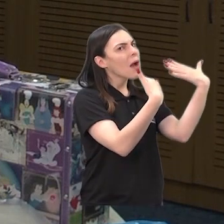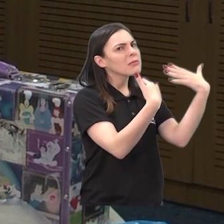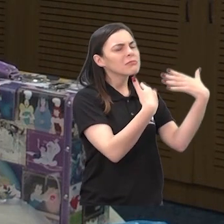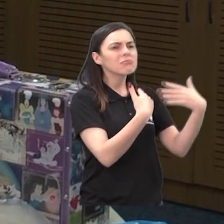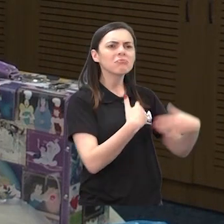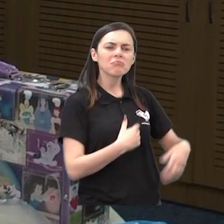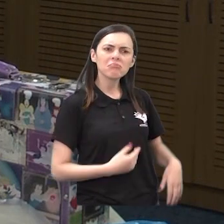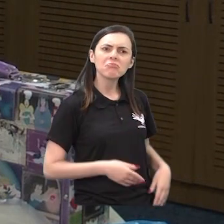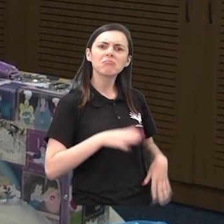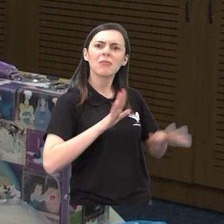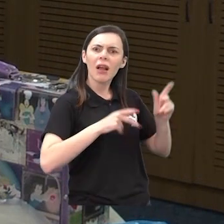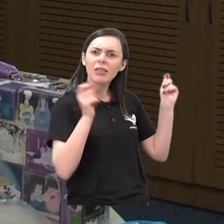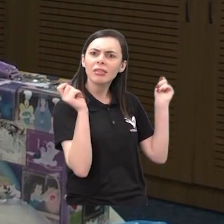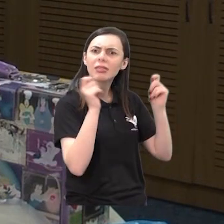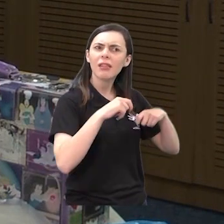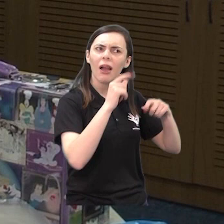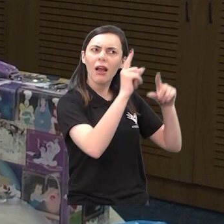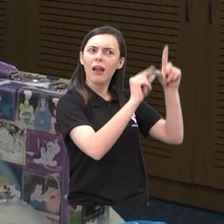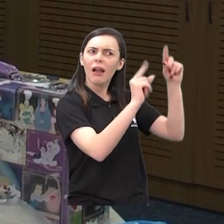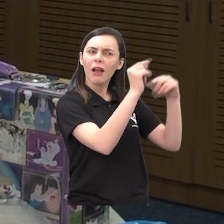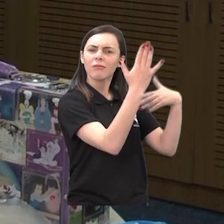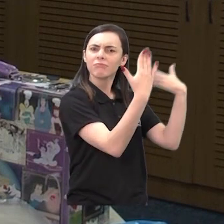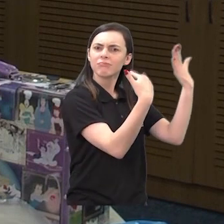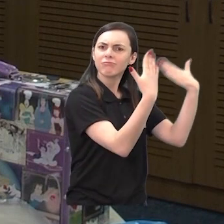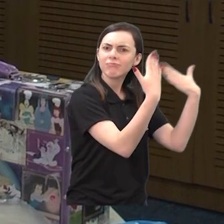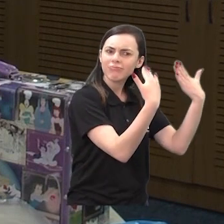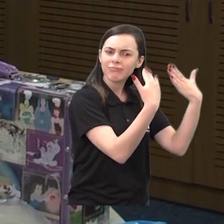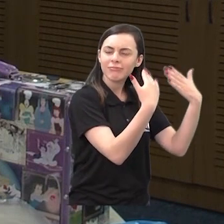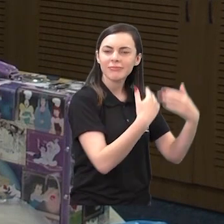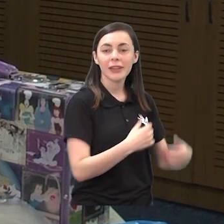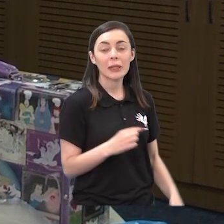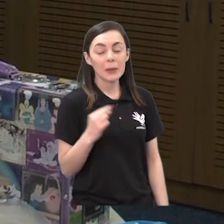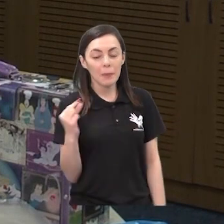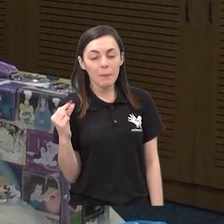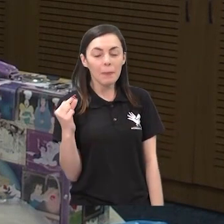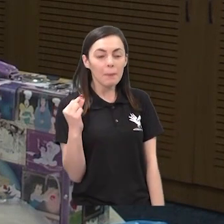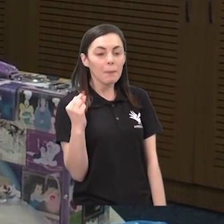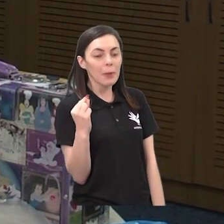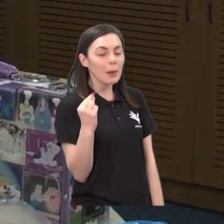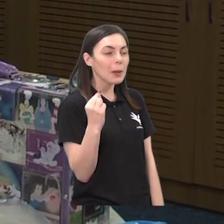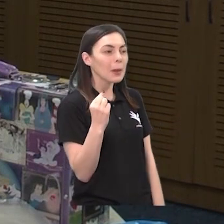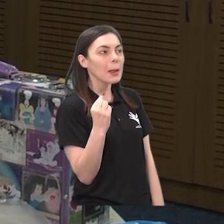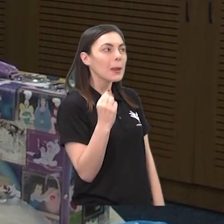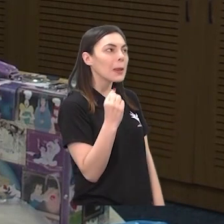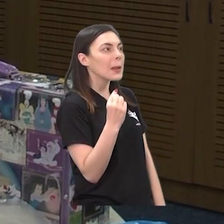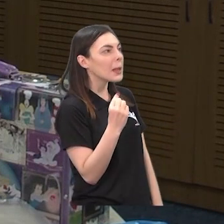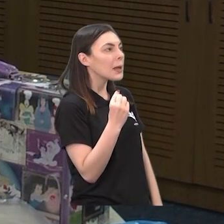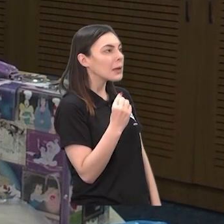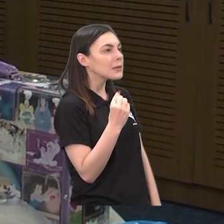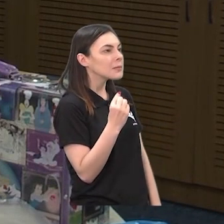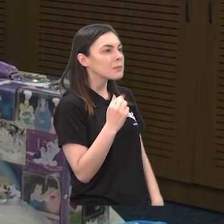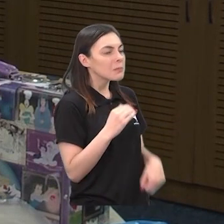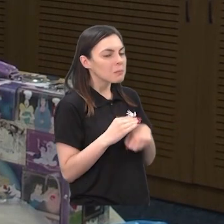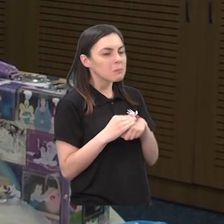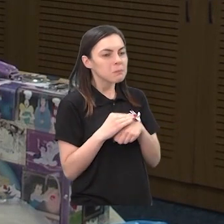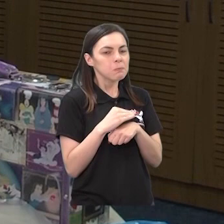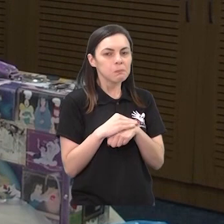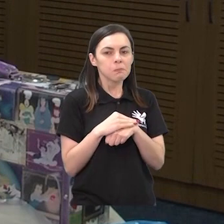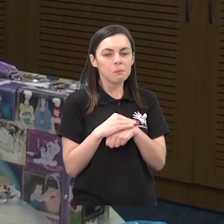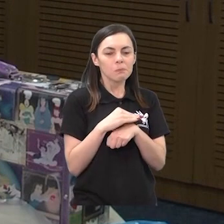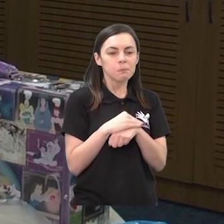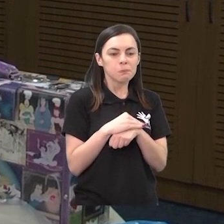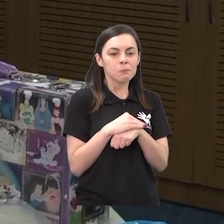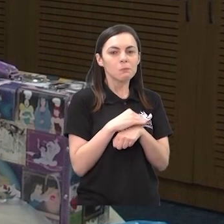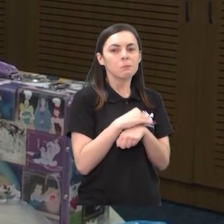lua, bem que podia também conversar com as estrelas. Então, procurado lá no brejo por Ari, o sapinho